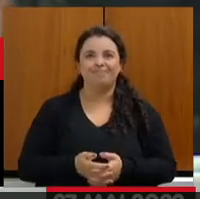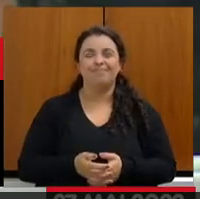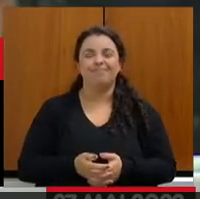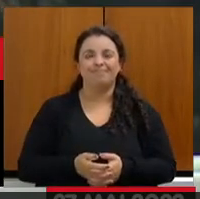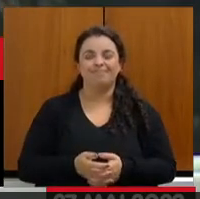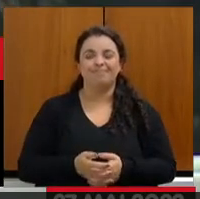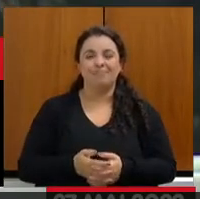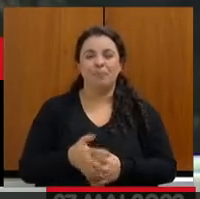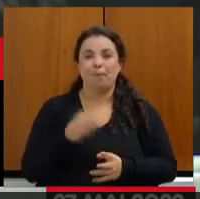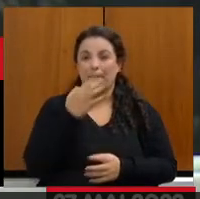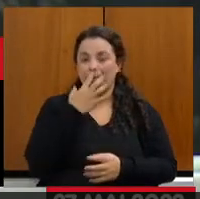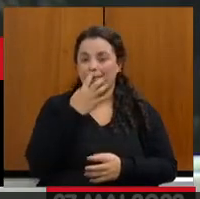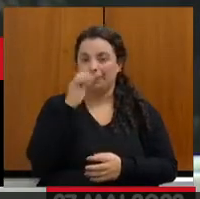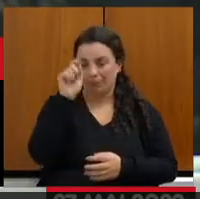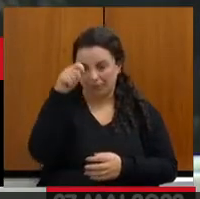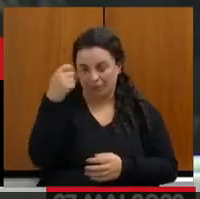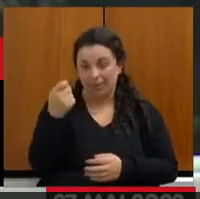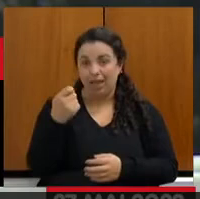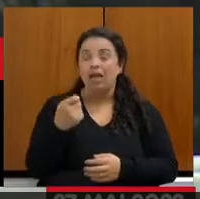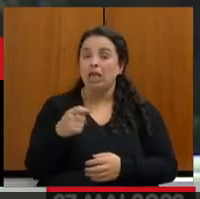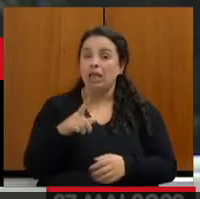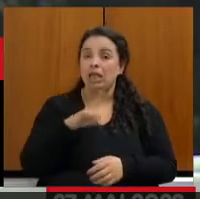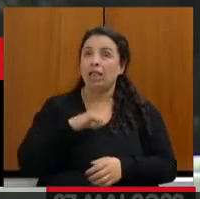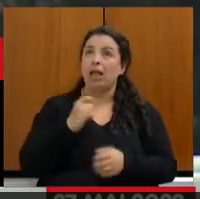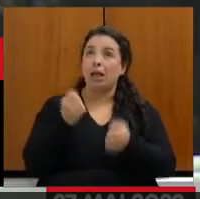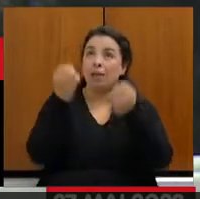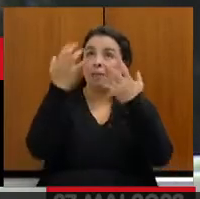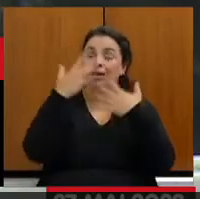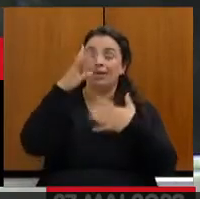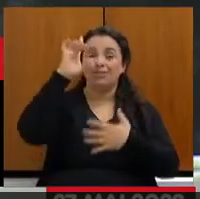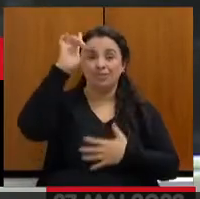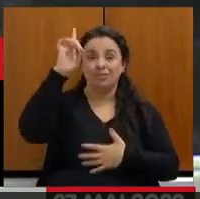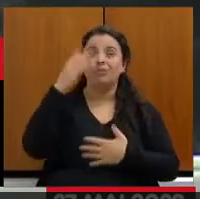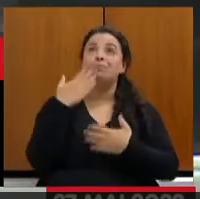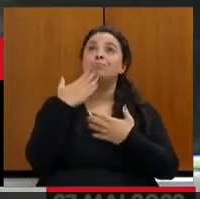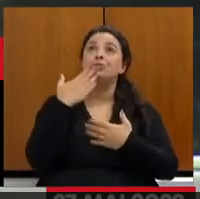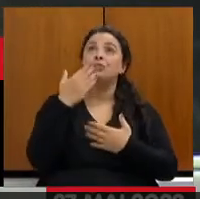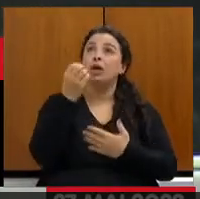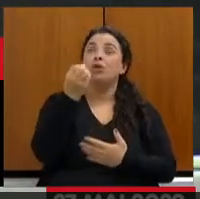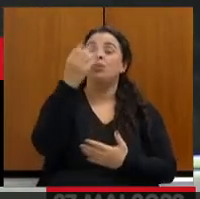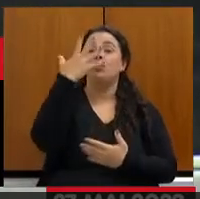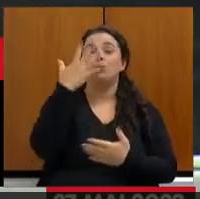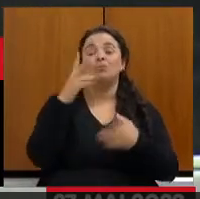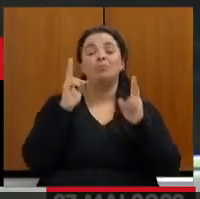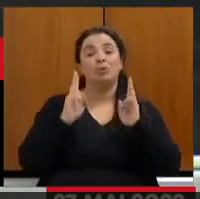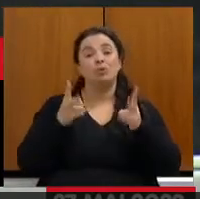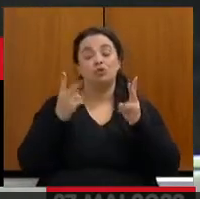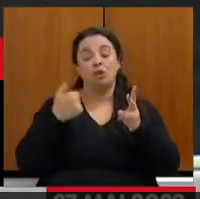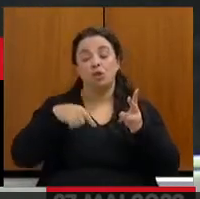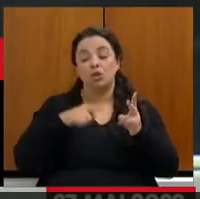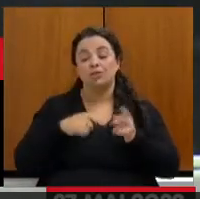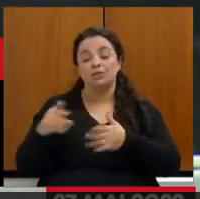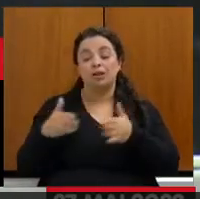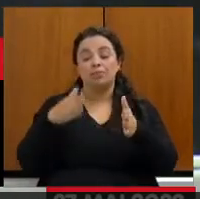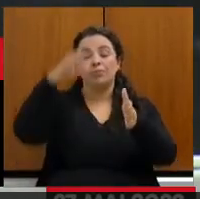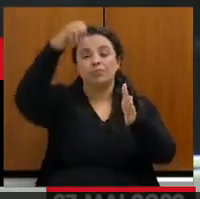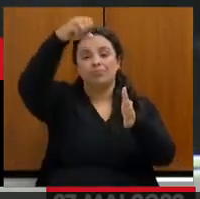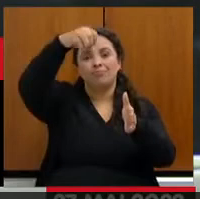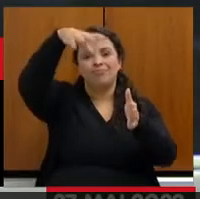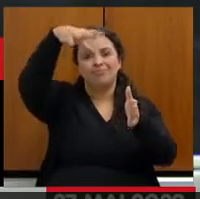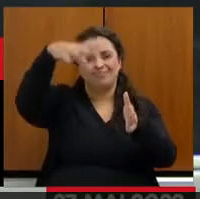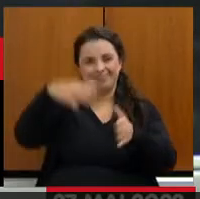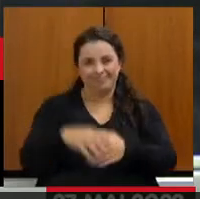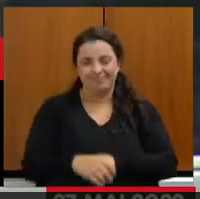bom e com a bênção de Deus pedir a luz para continuar iluminando nossos caminhos